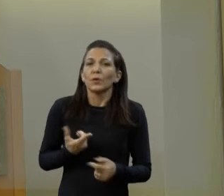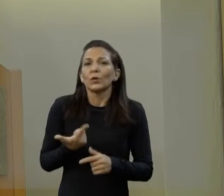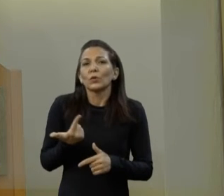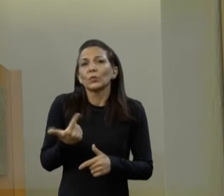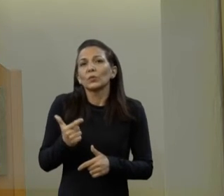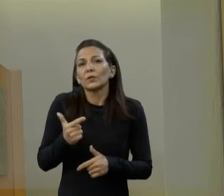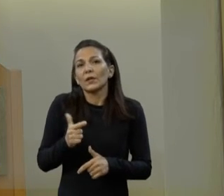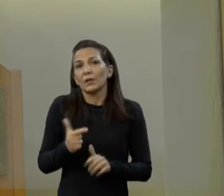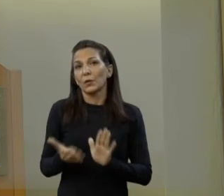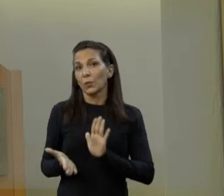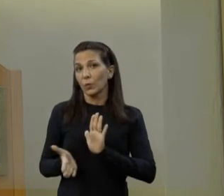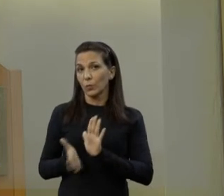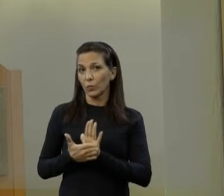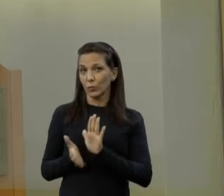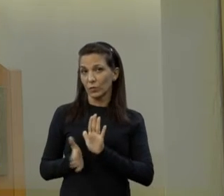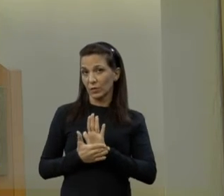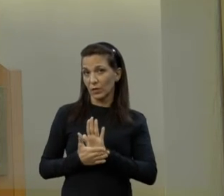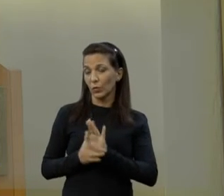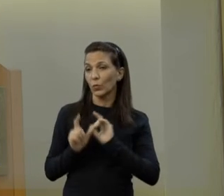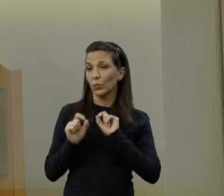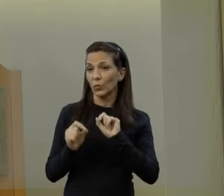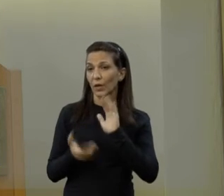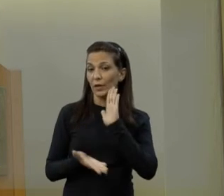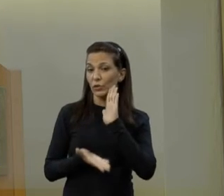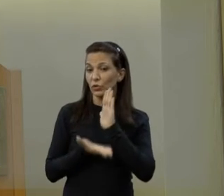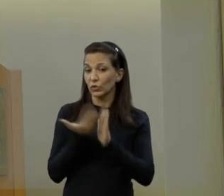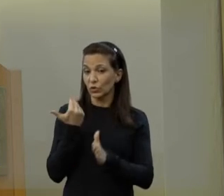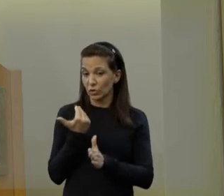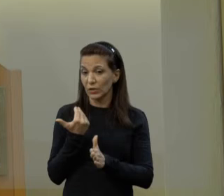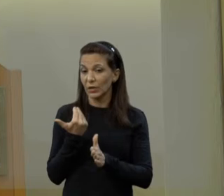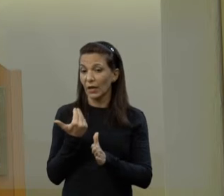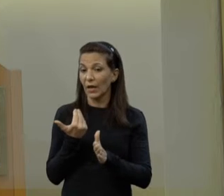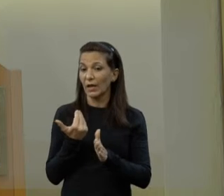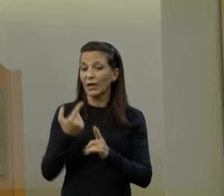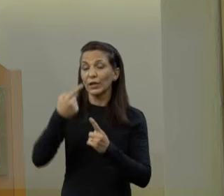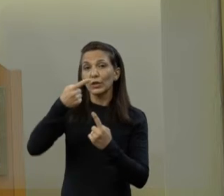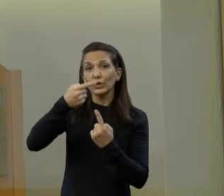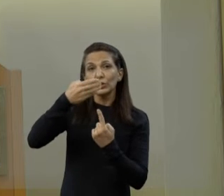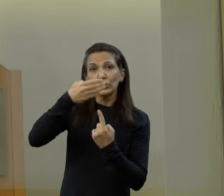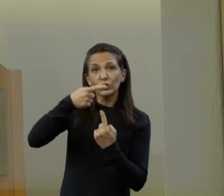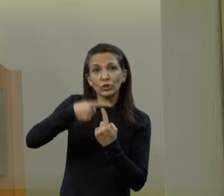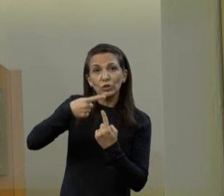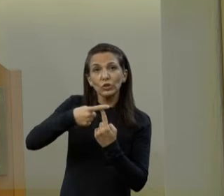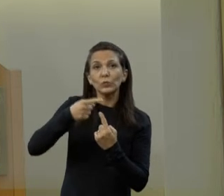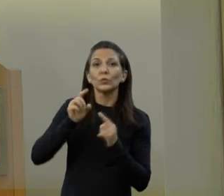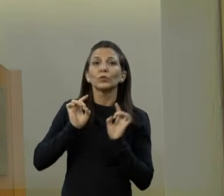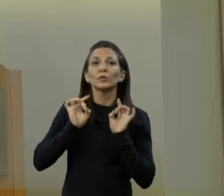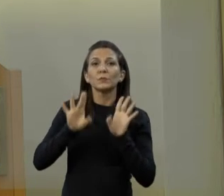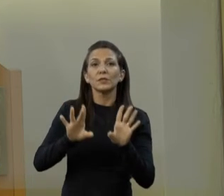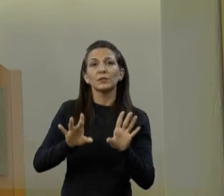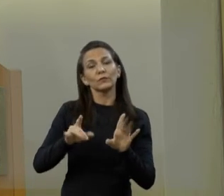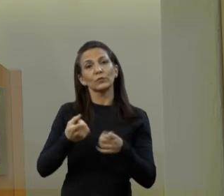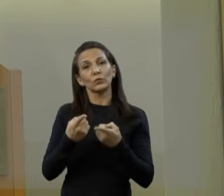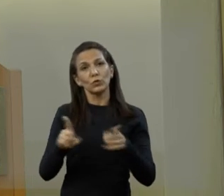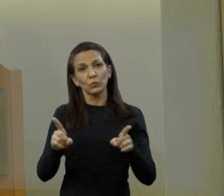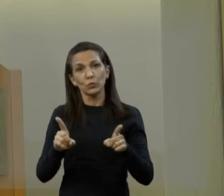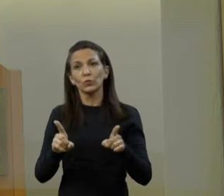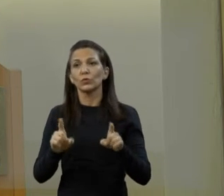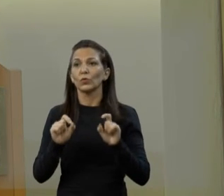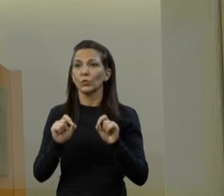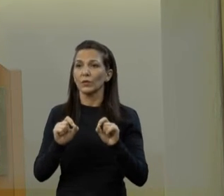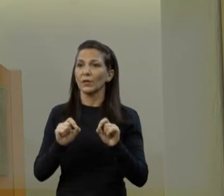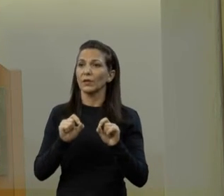Emenda apresentada Visa tão somente retirar a expressão rap funk do anexo único do projeto